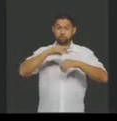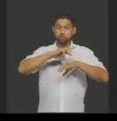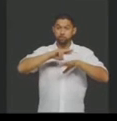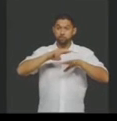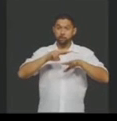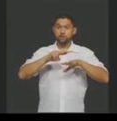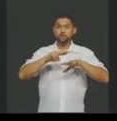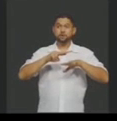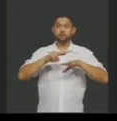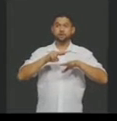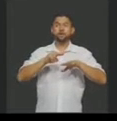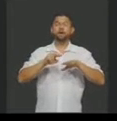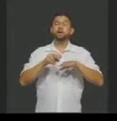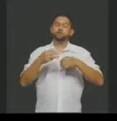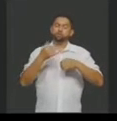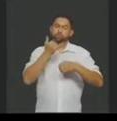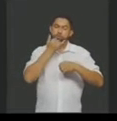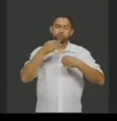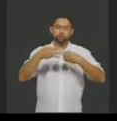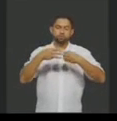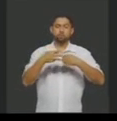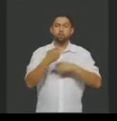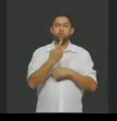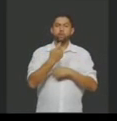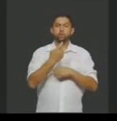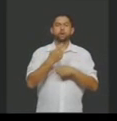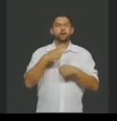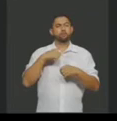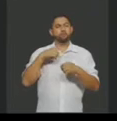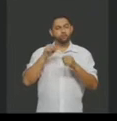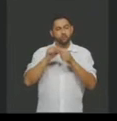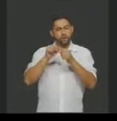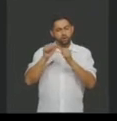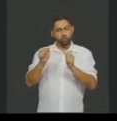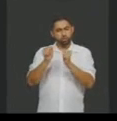ambientes marinhos e também é abundante em água doce.